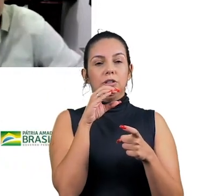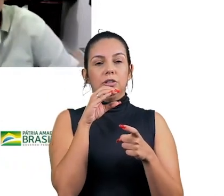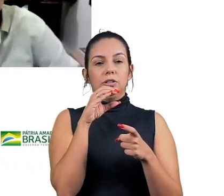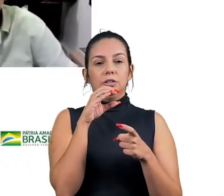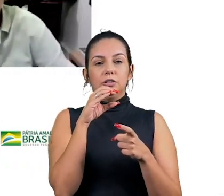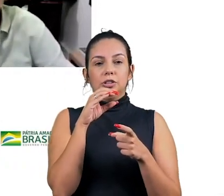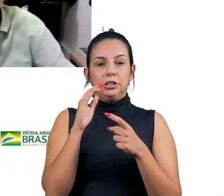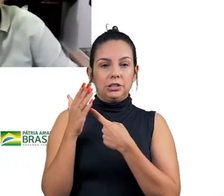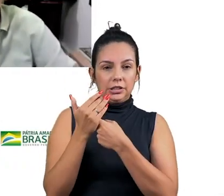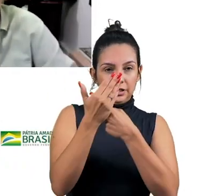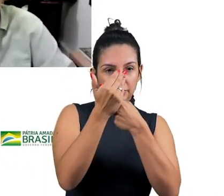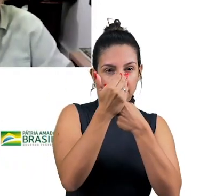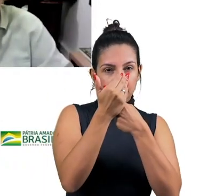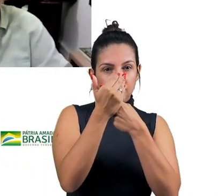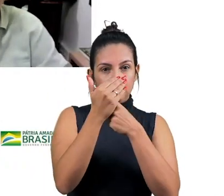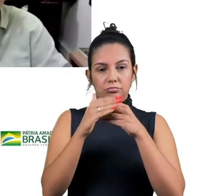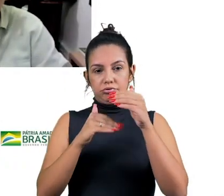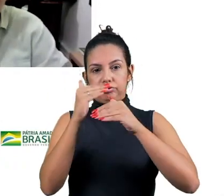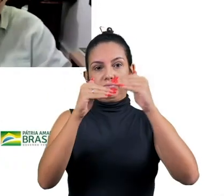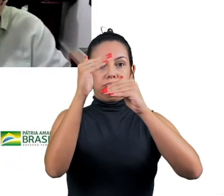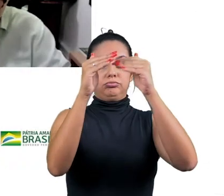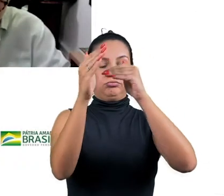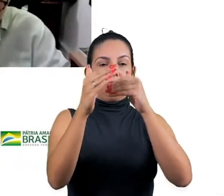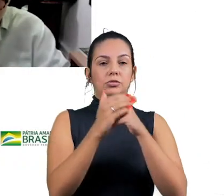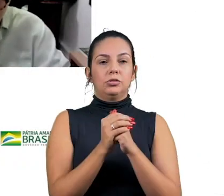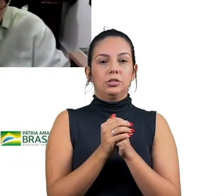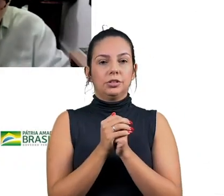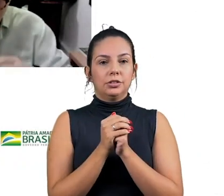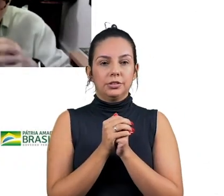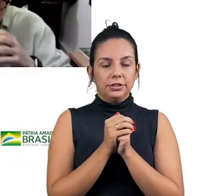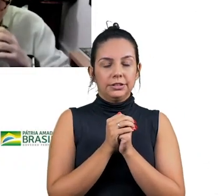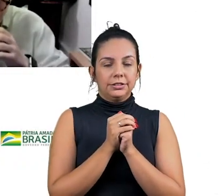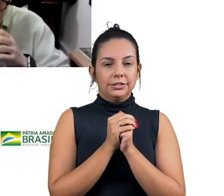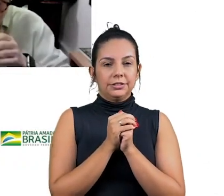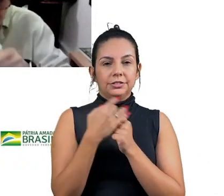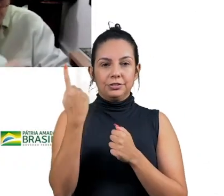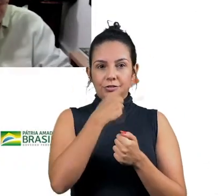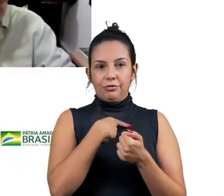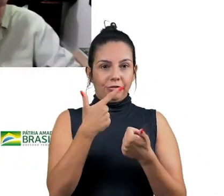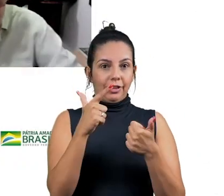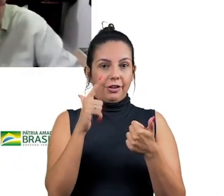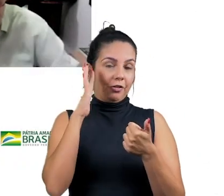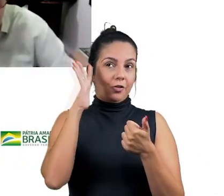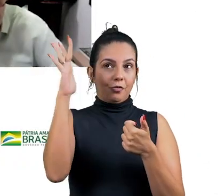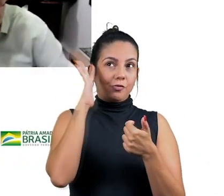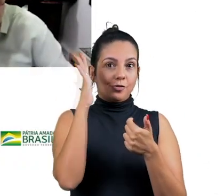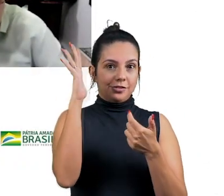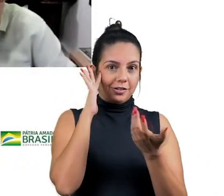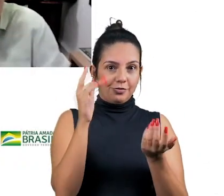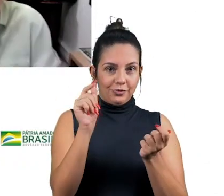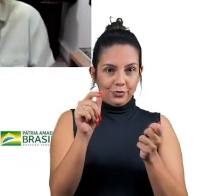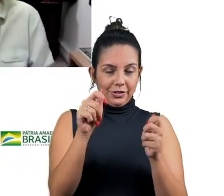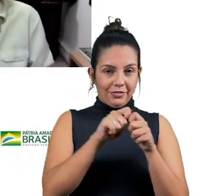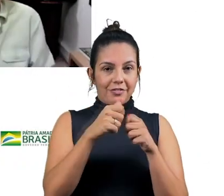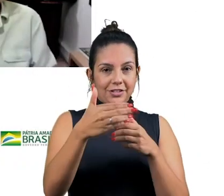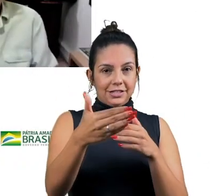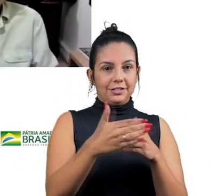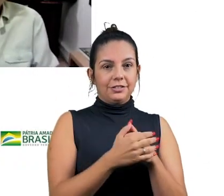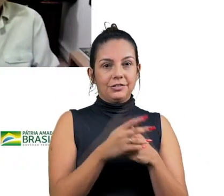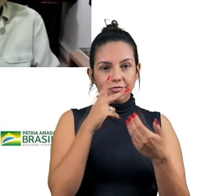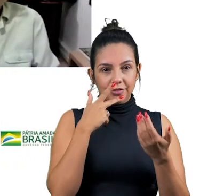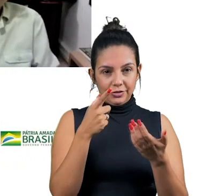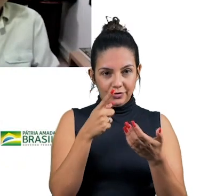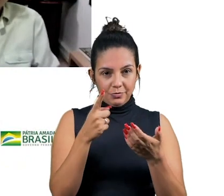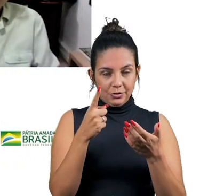da tecnologia avançou sem medida, né? A gente ainda não tem noção do que será. Estamos falando aí